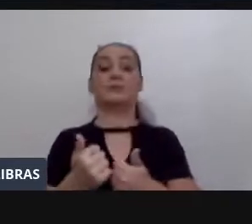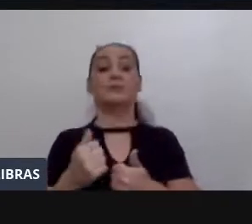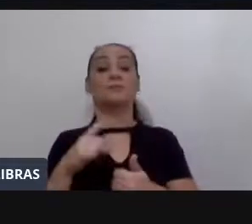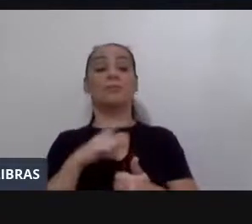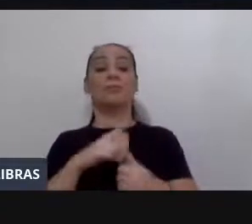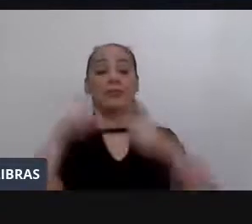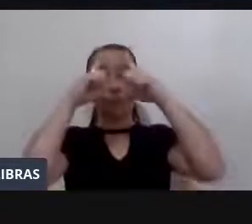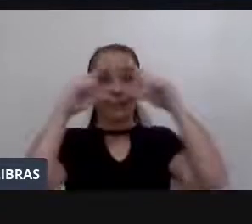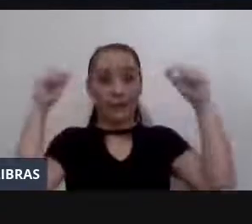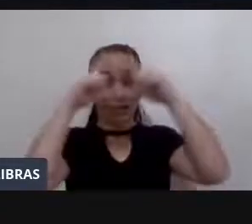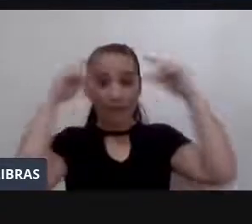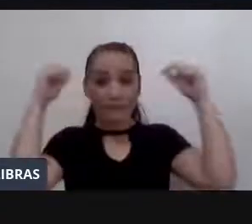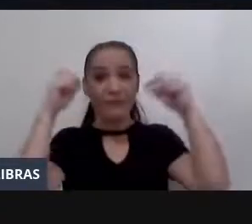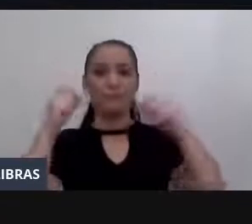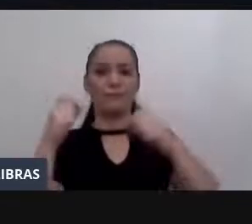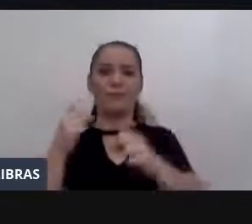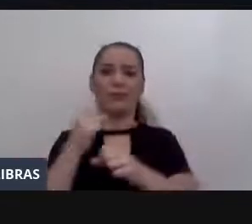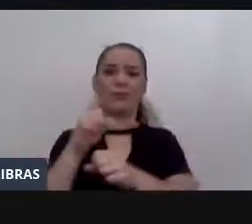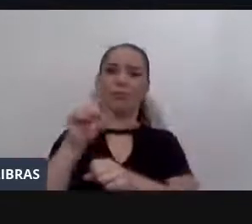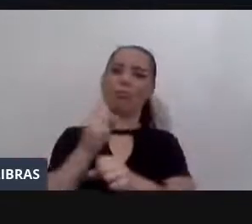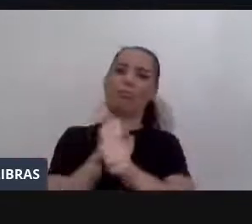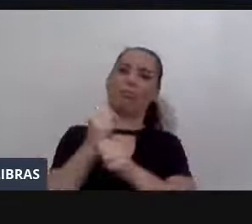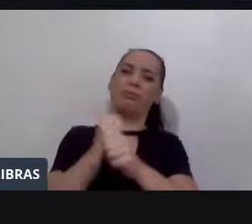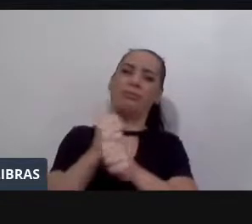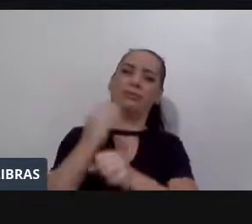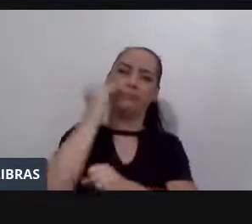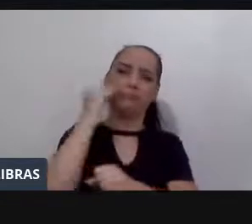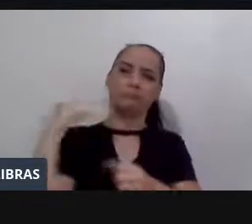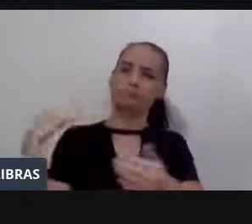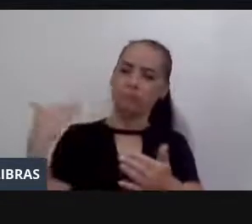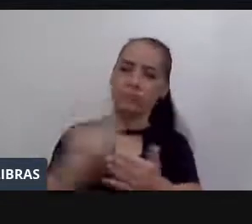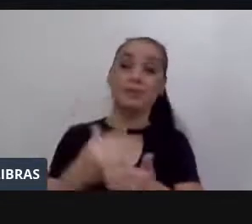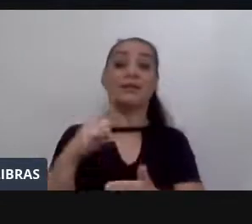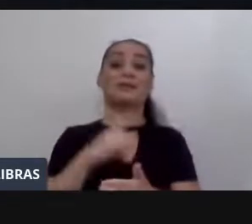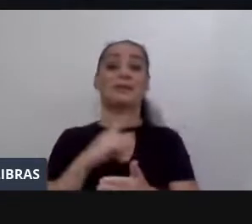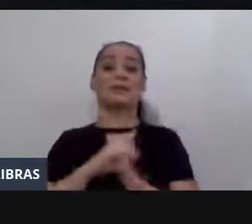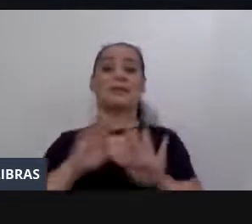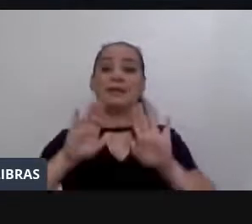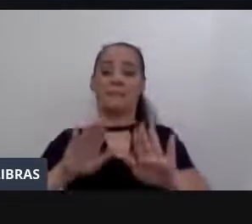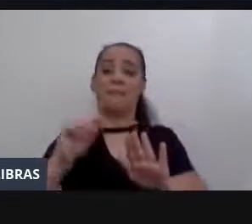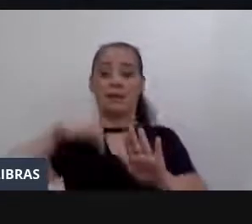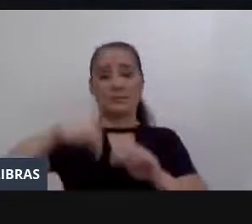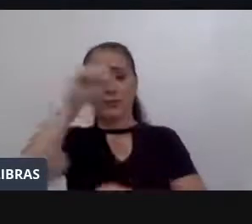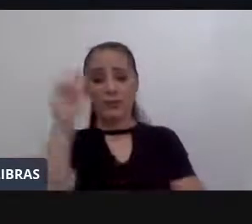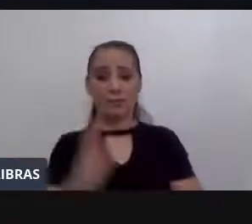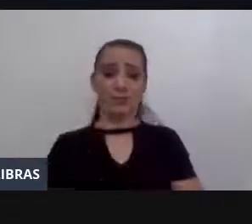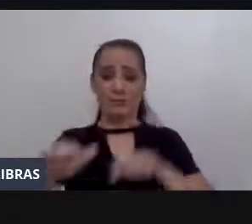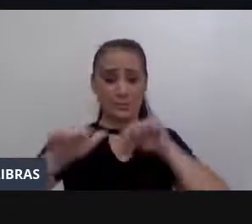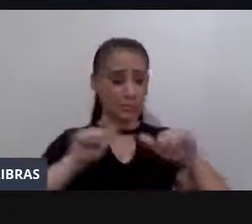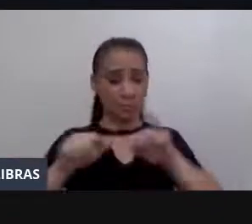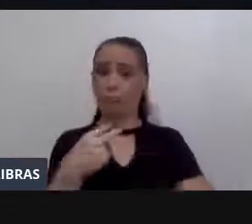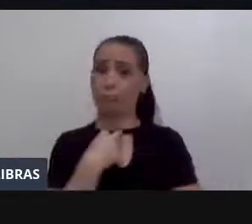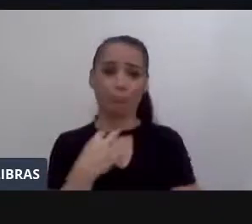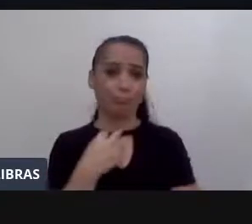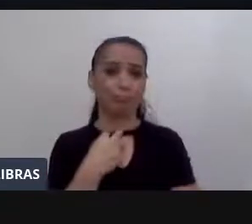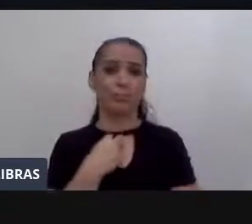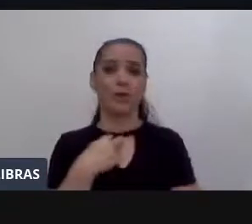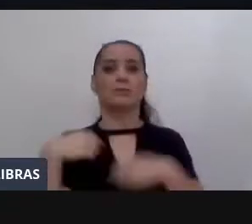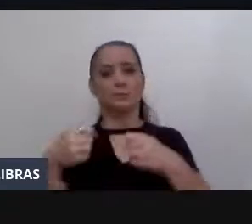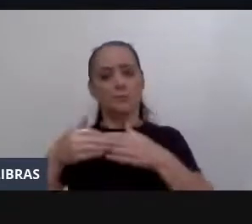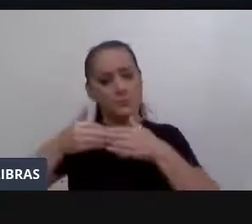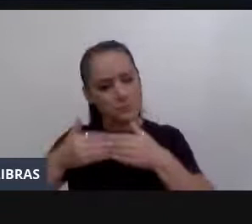que têm anos, 10 anos de experiência e que não podem atuar aqui no Brasil. Então a gente precisa seguir adiante com